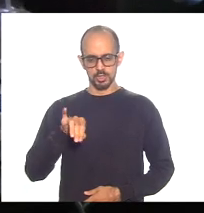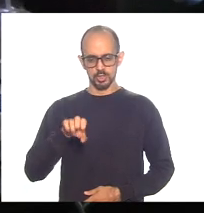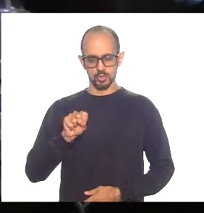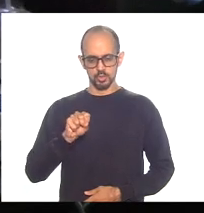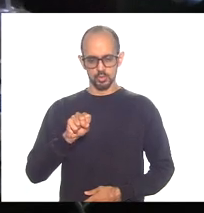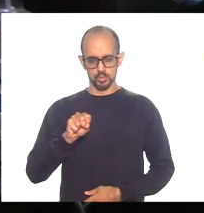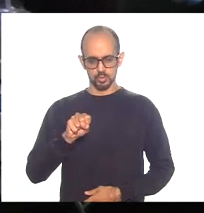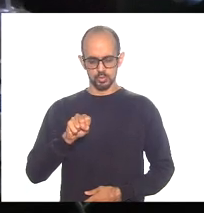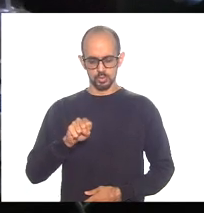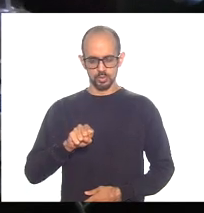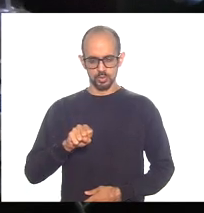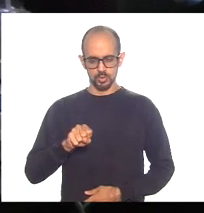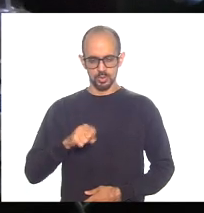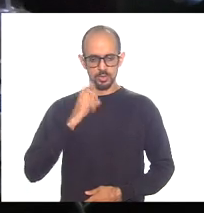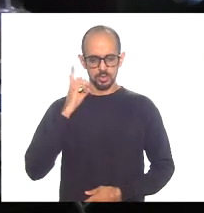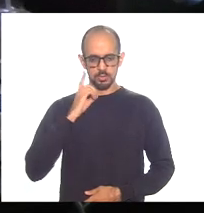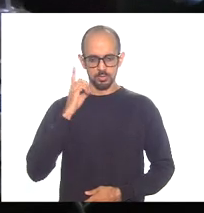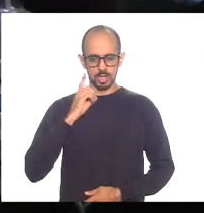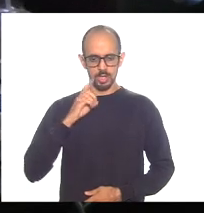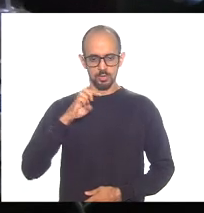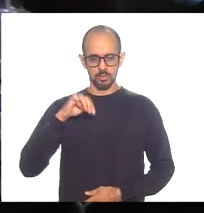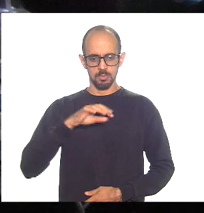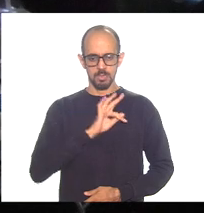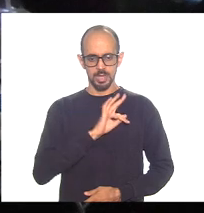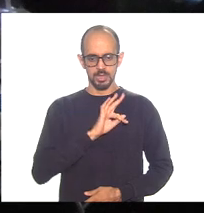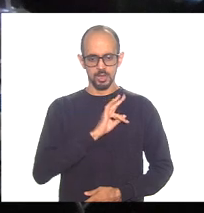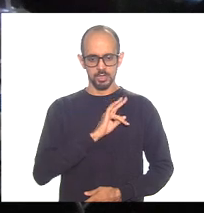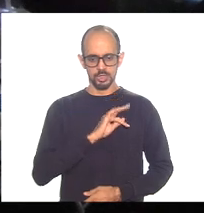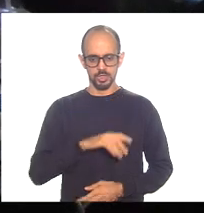Vinícius. Deputada Marta Rocha.